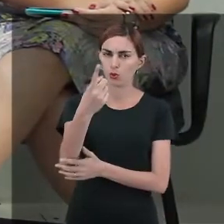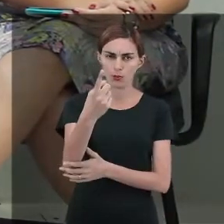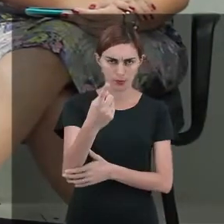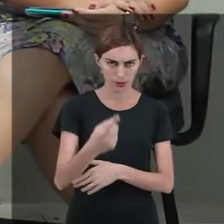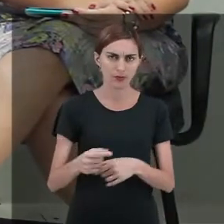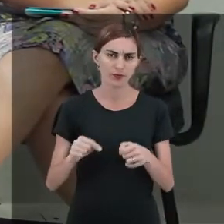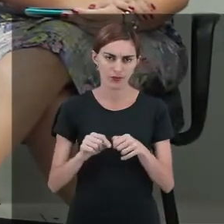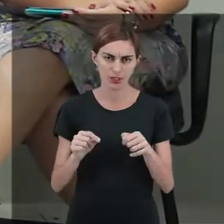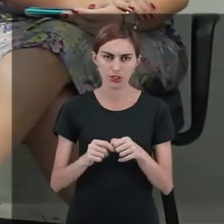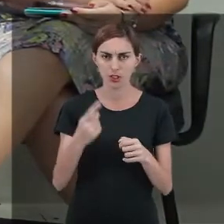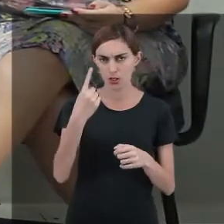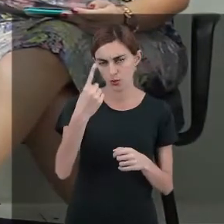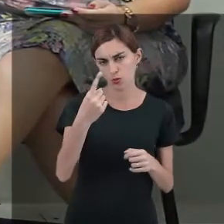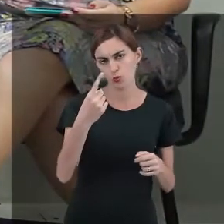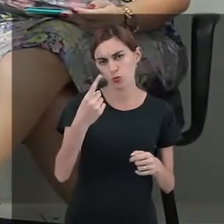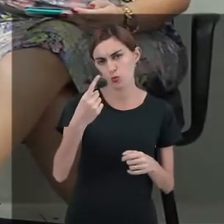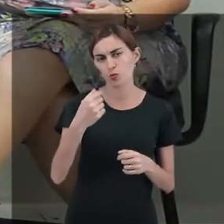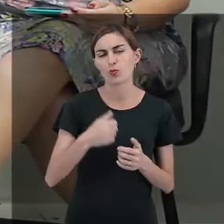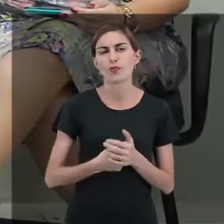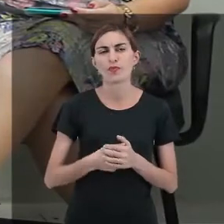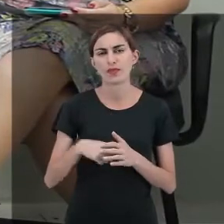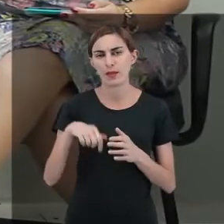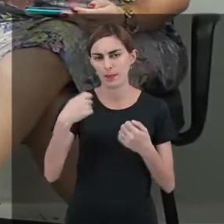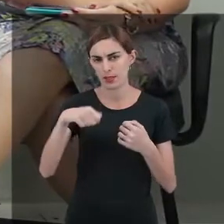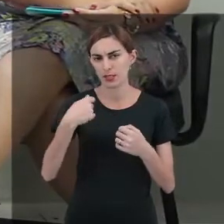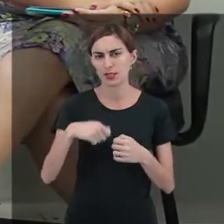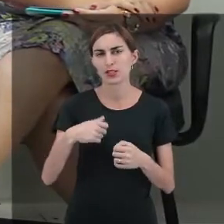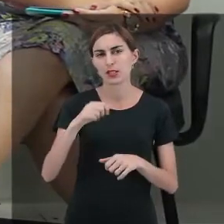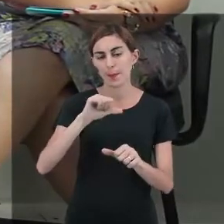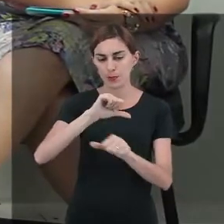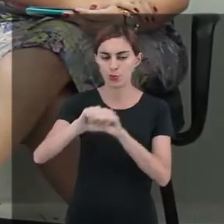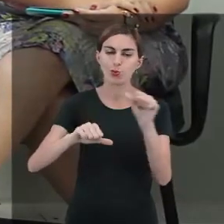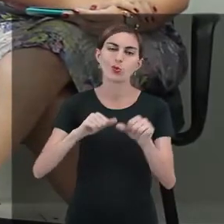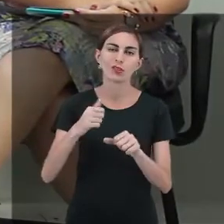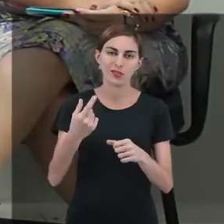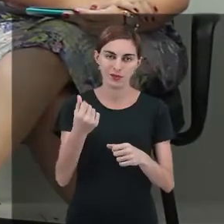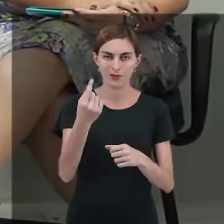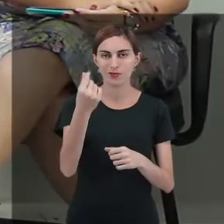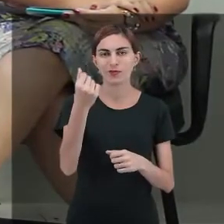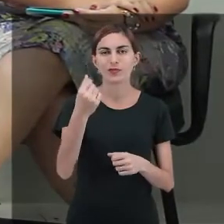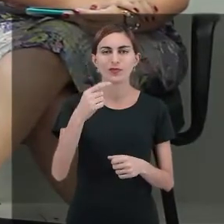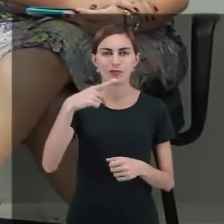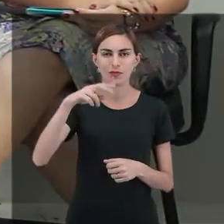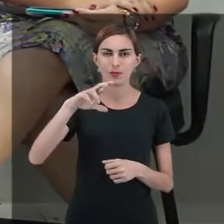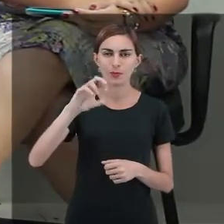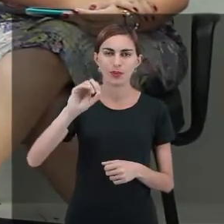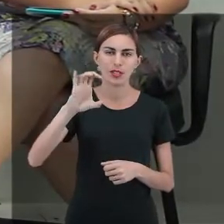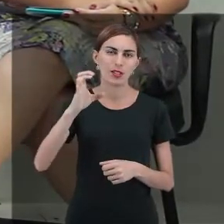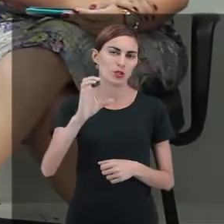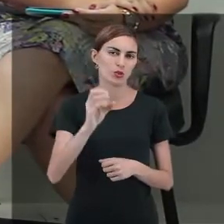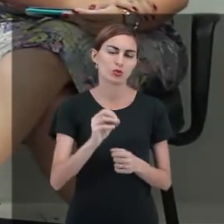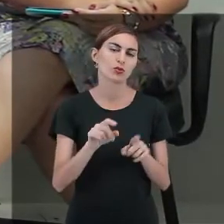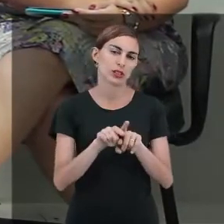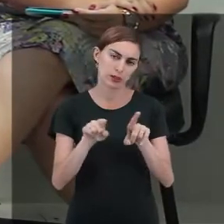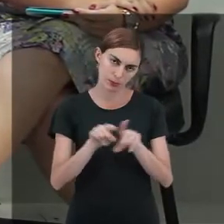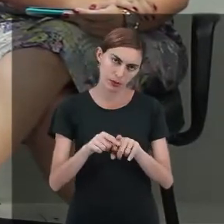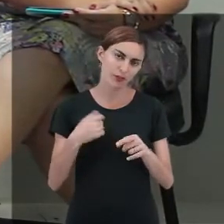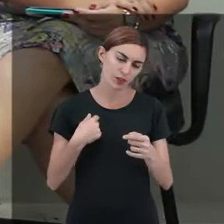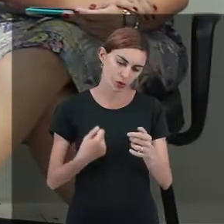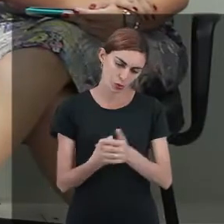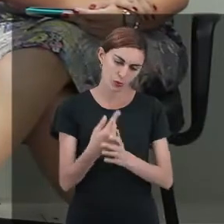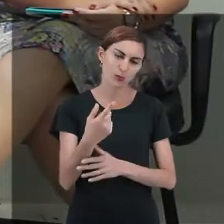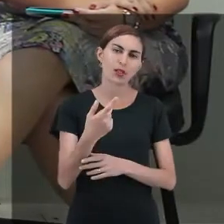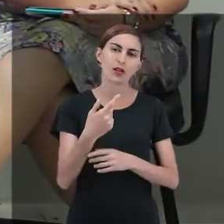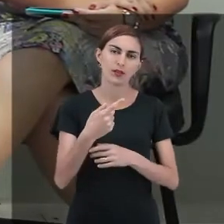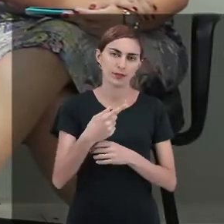feita, uma dessas se deve à questão de preço. O consumidor ele quer saber realmente de preço também na hora que ele vai comprar